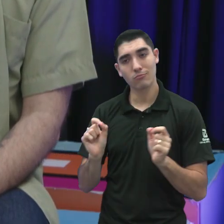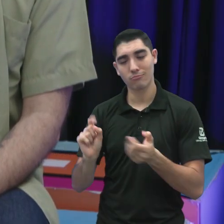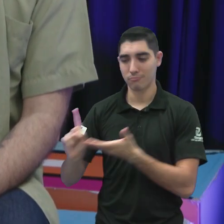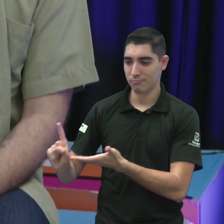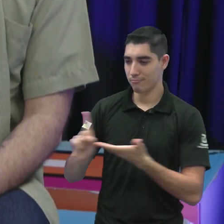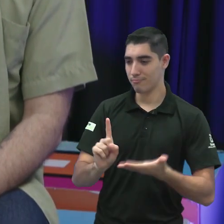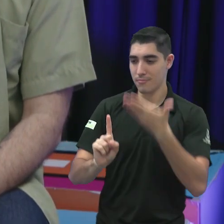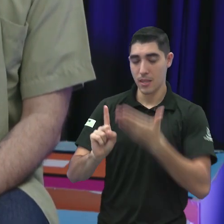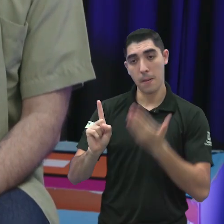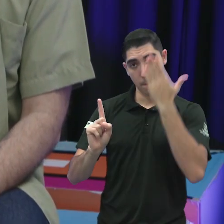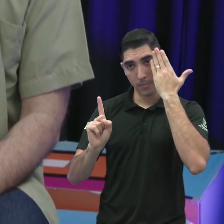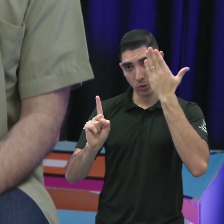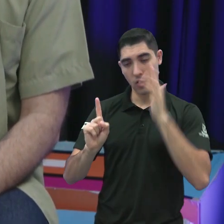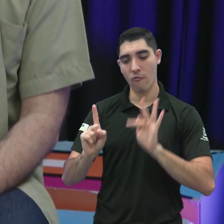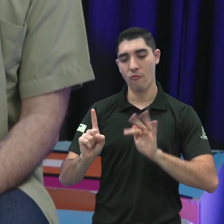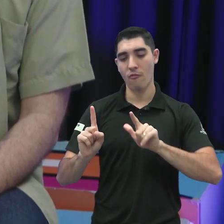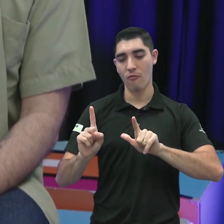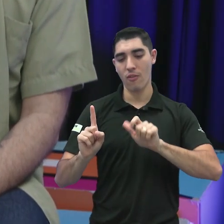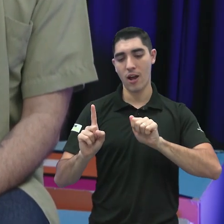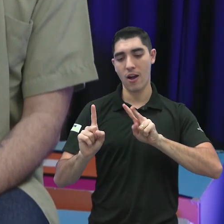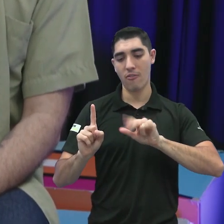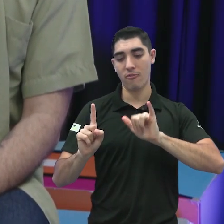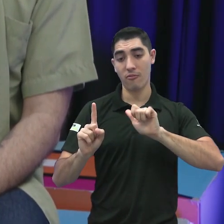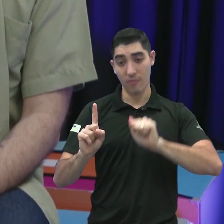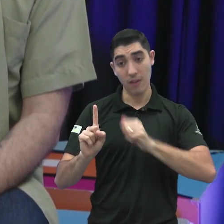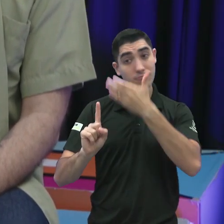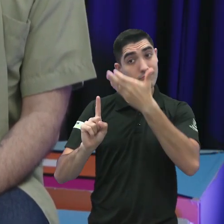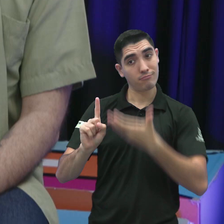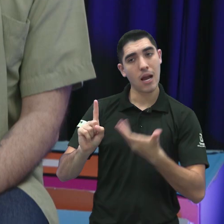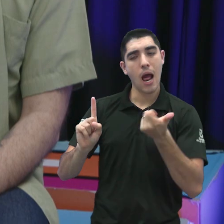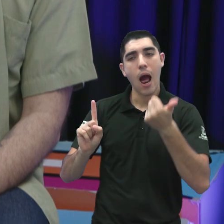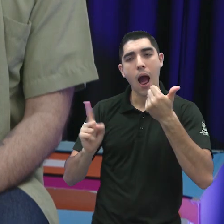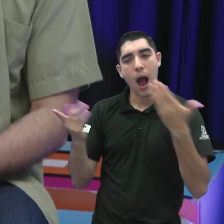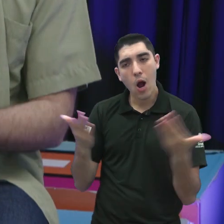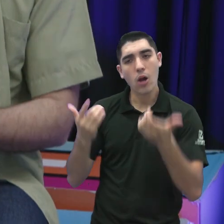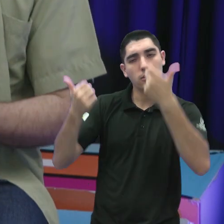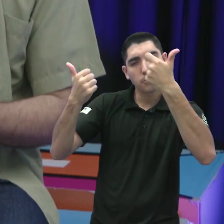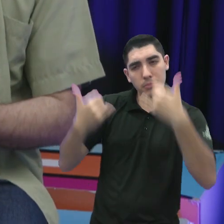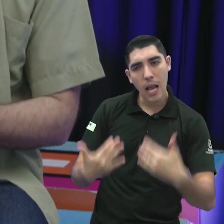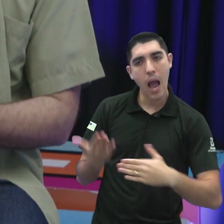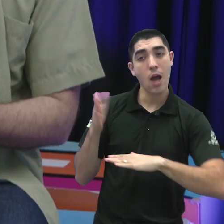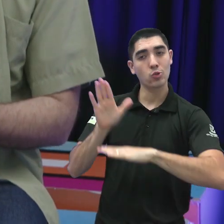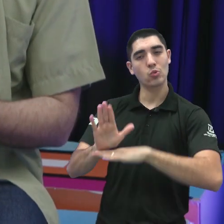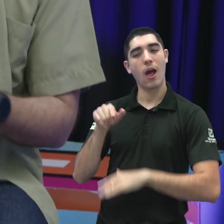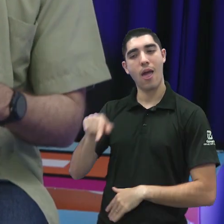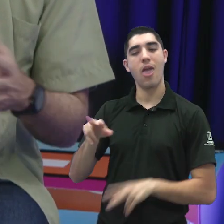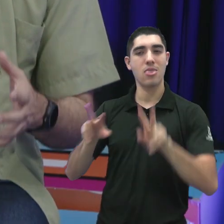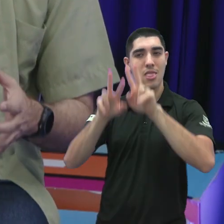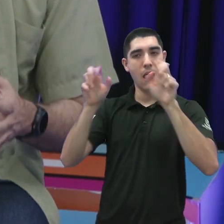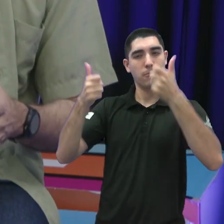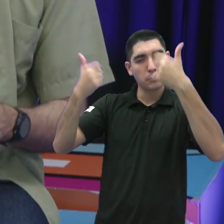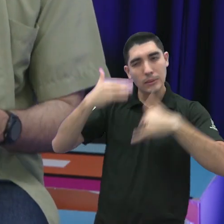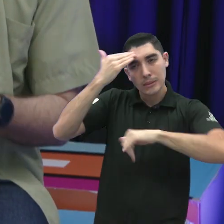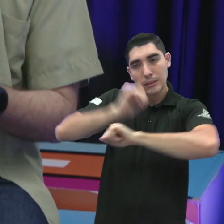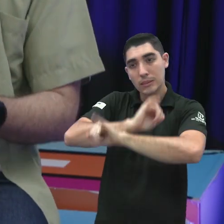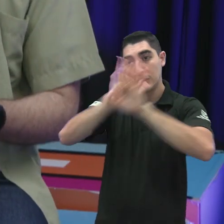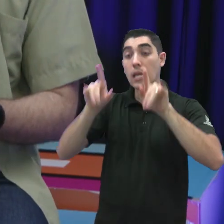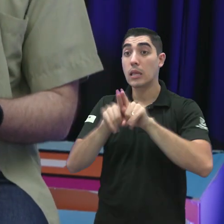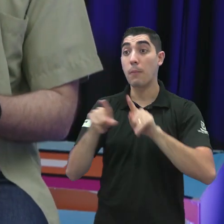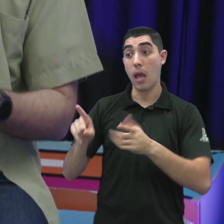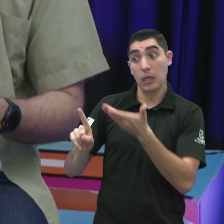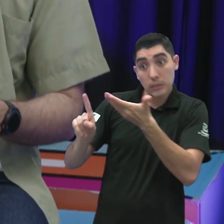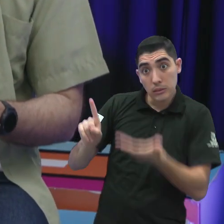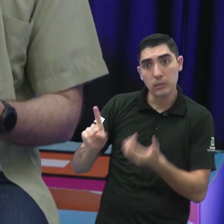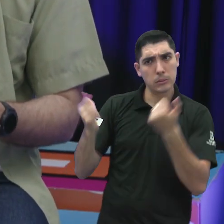gente recebe aqui a psicóloga Flávia Viana, que vai ajudar um pouquinho, né, a falar sobre esse tema e sobre os